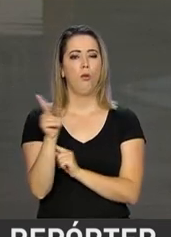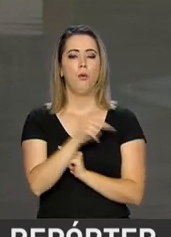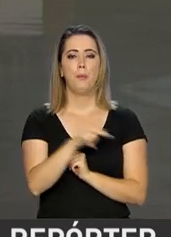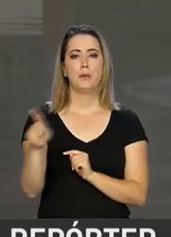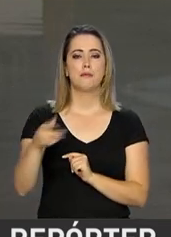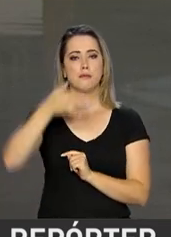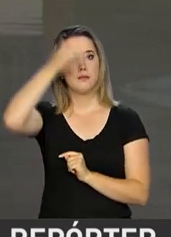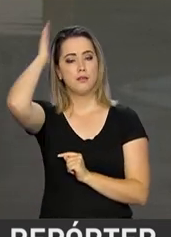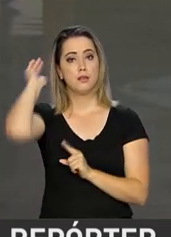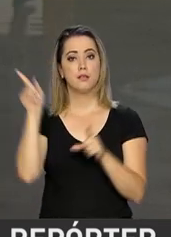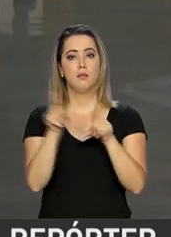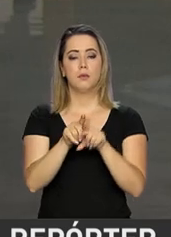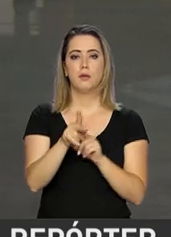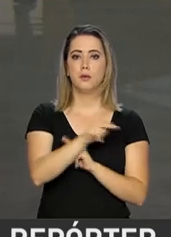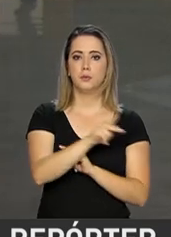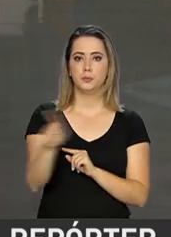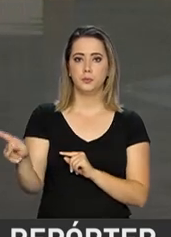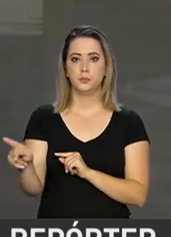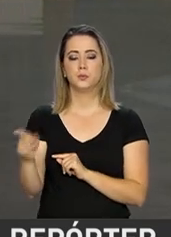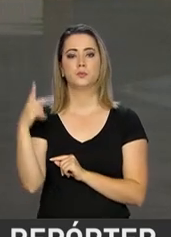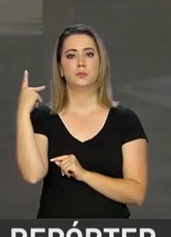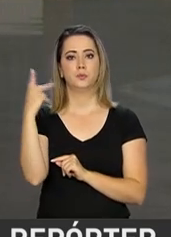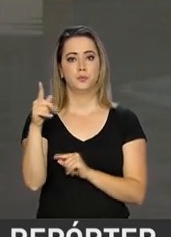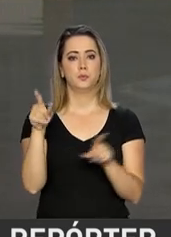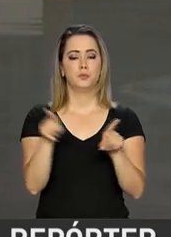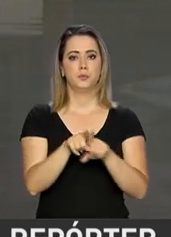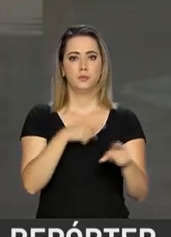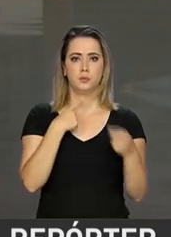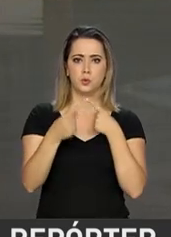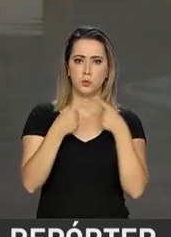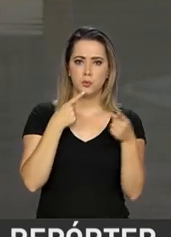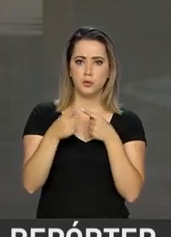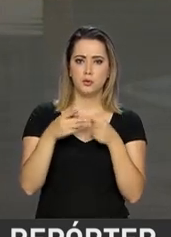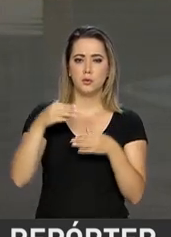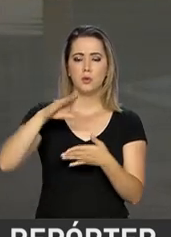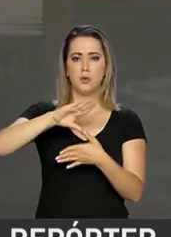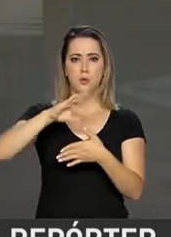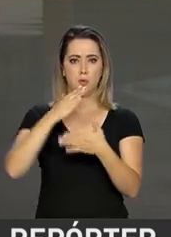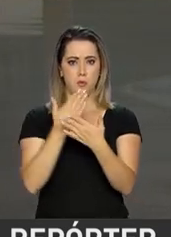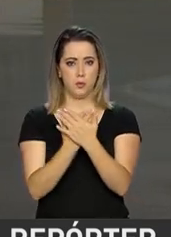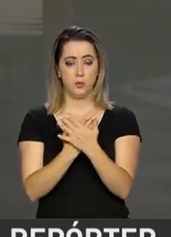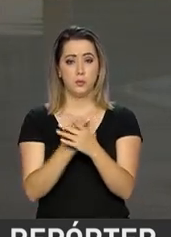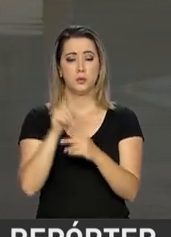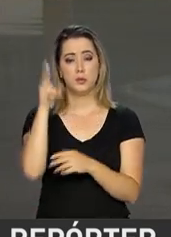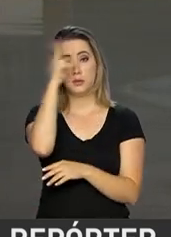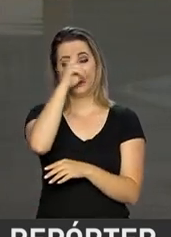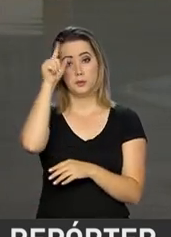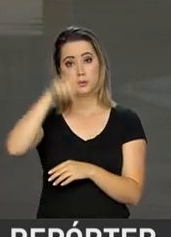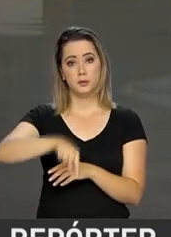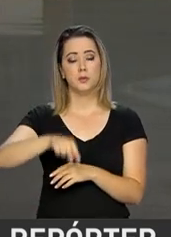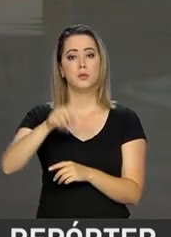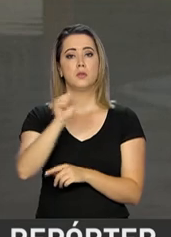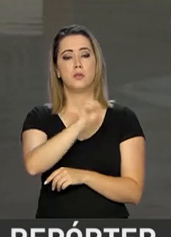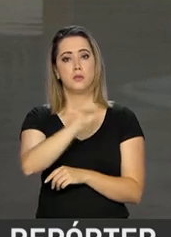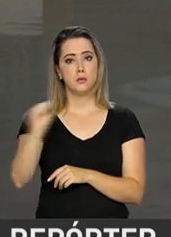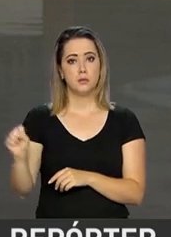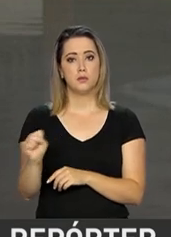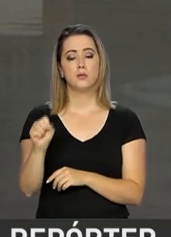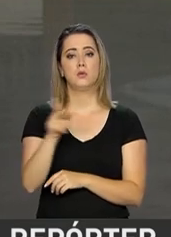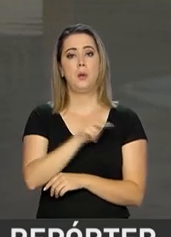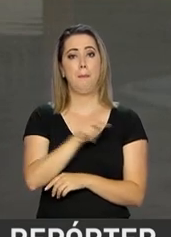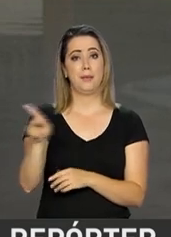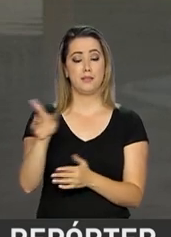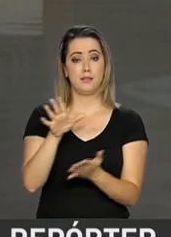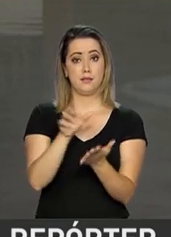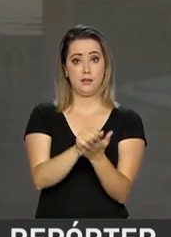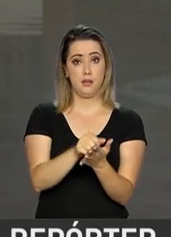eo presidente do paraguai horacio cartes também vão discutir sobre o mercosul lembrando que neste semestre a presidência pro tempore do mercosul